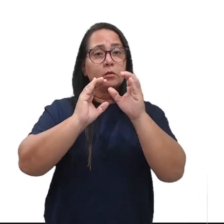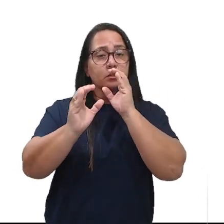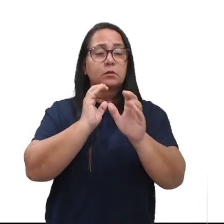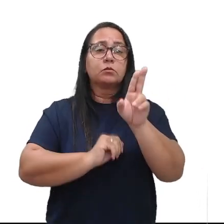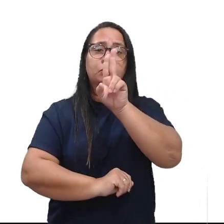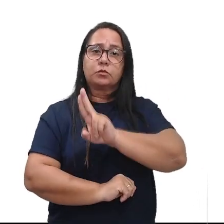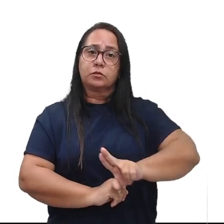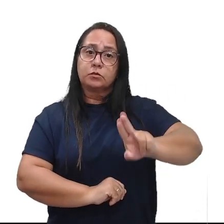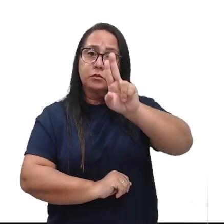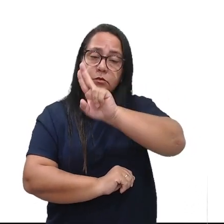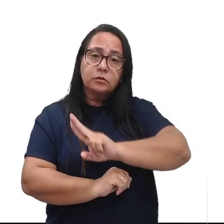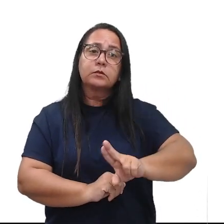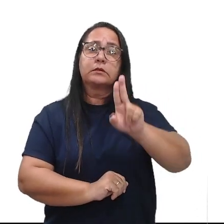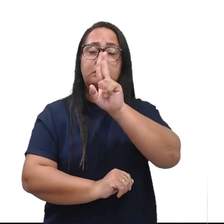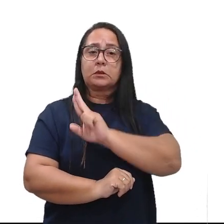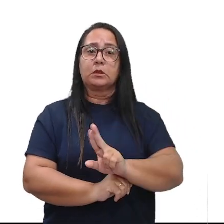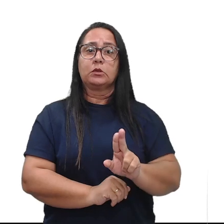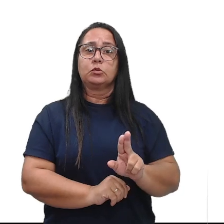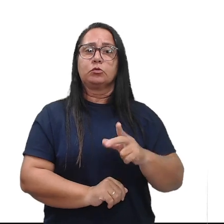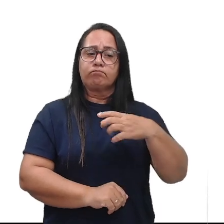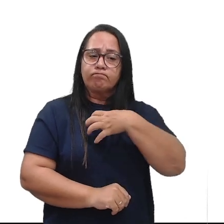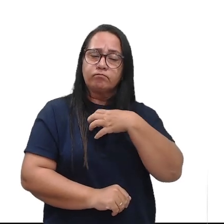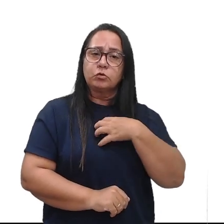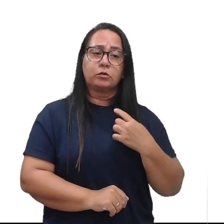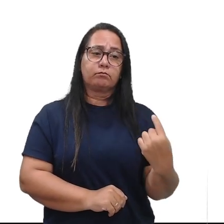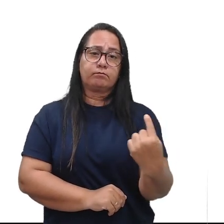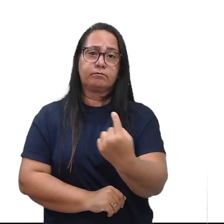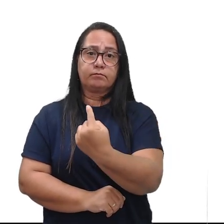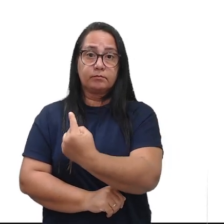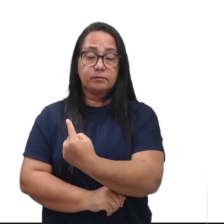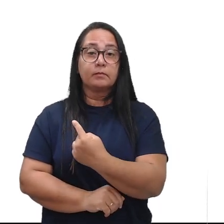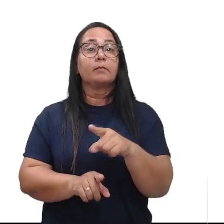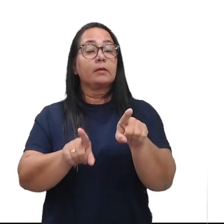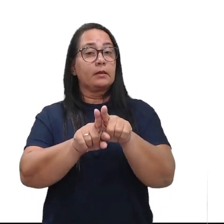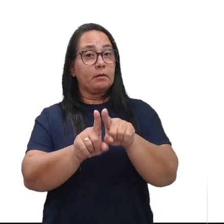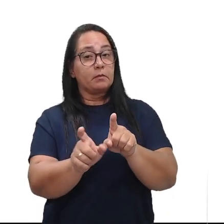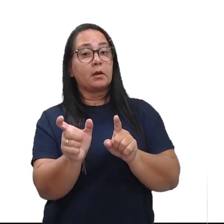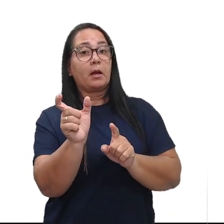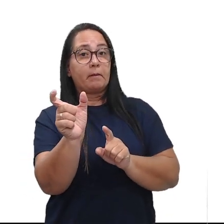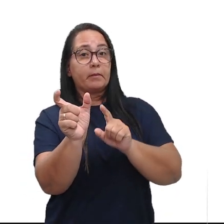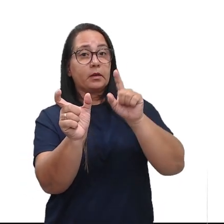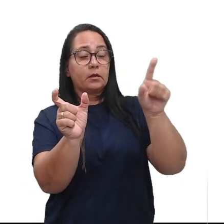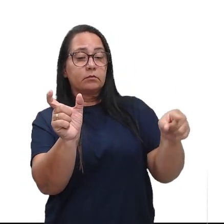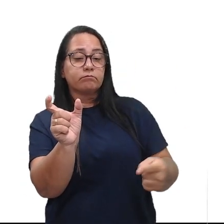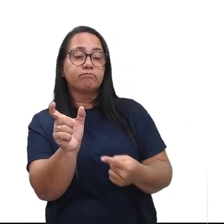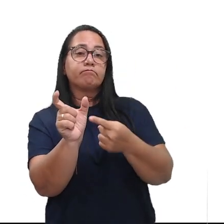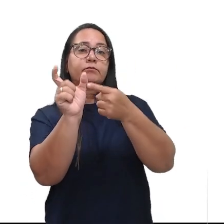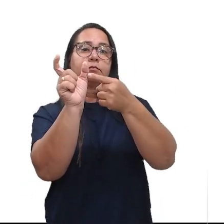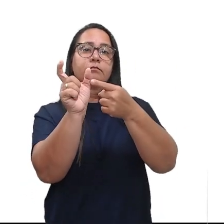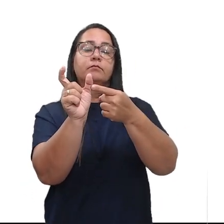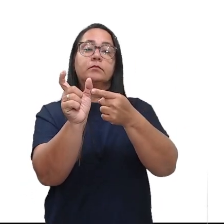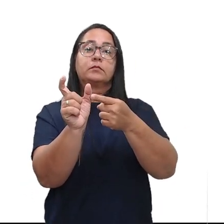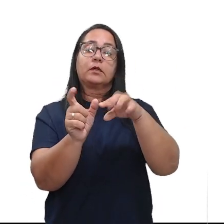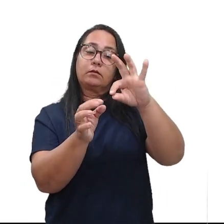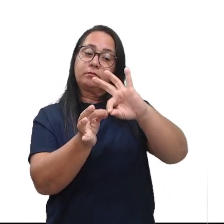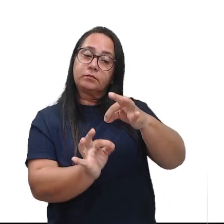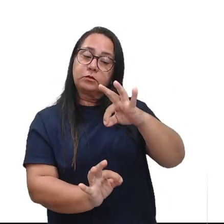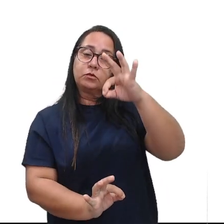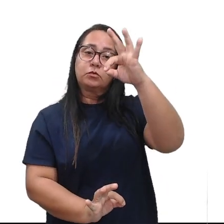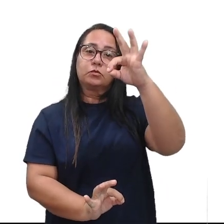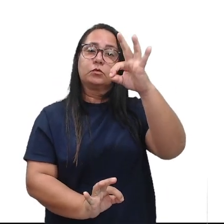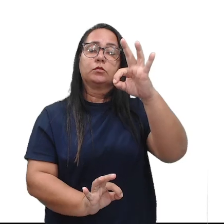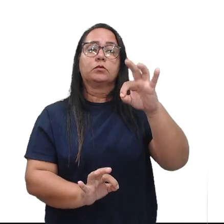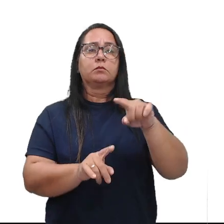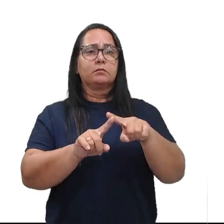de enunciações individuais e que as palavras são incorporadas ao nosso discurso a partir